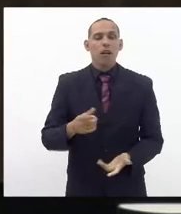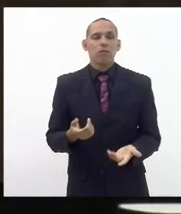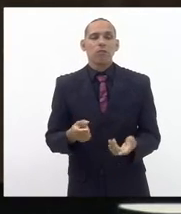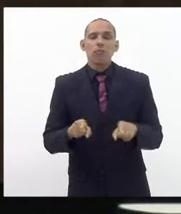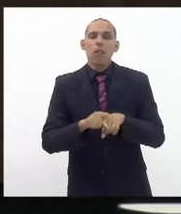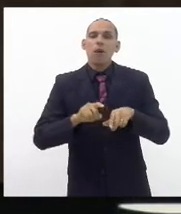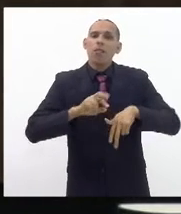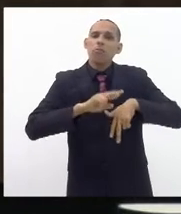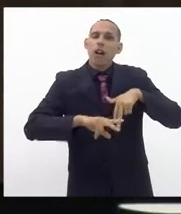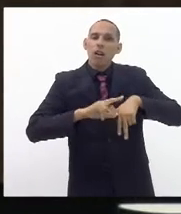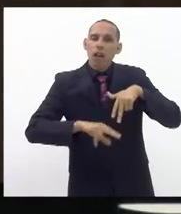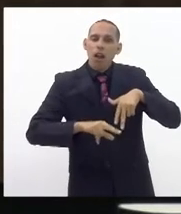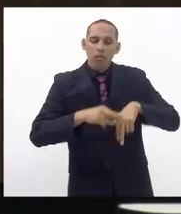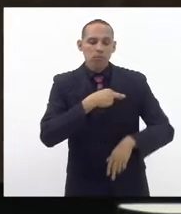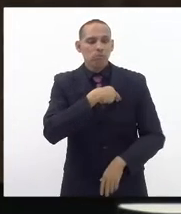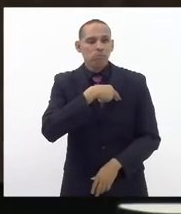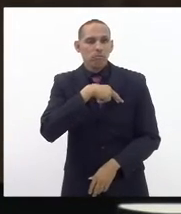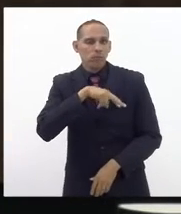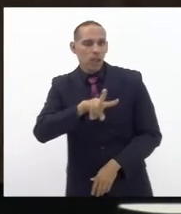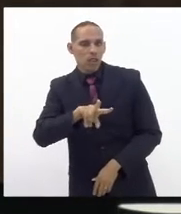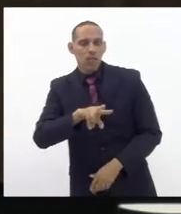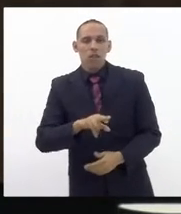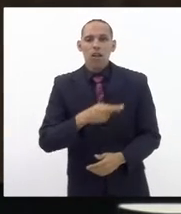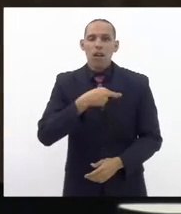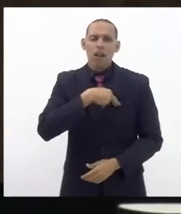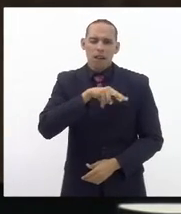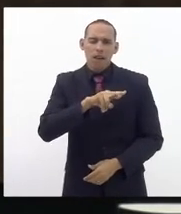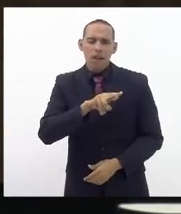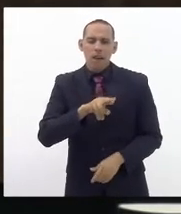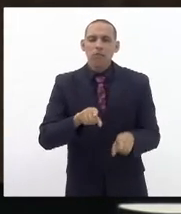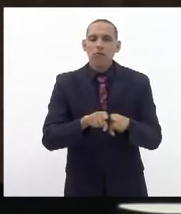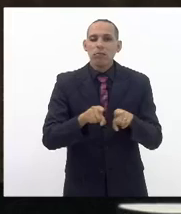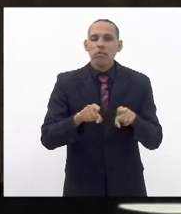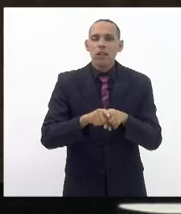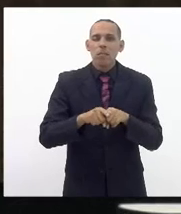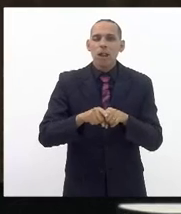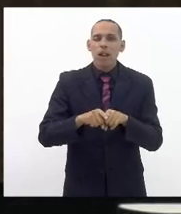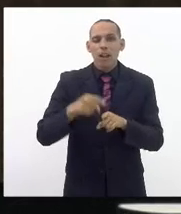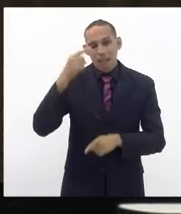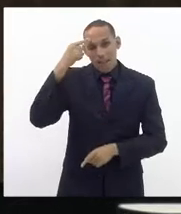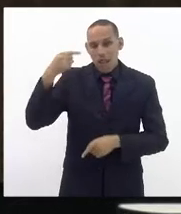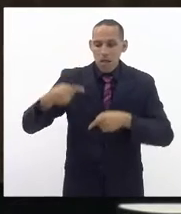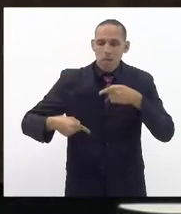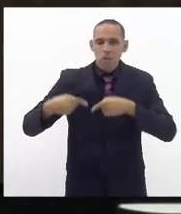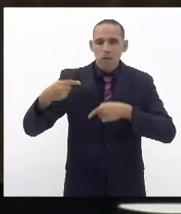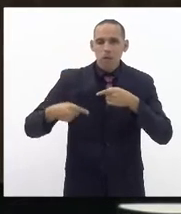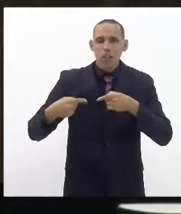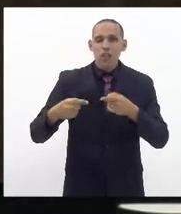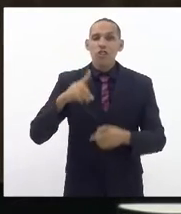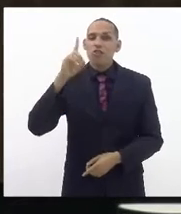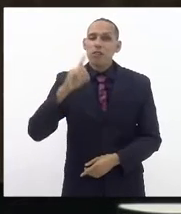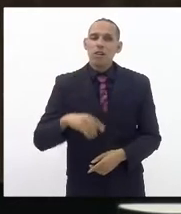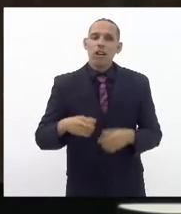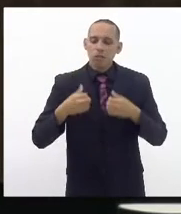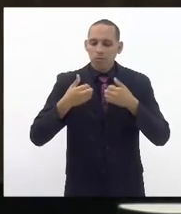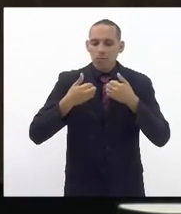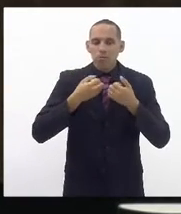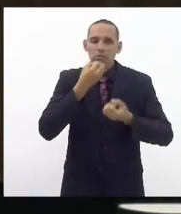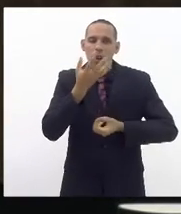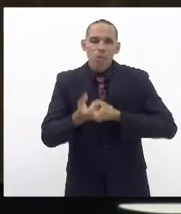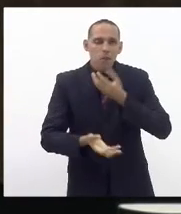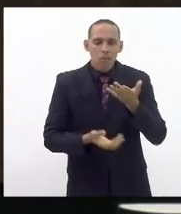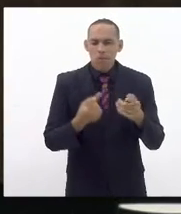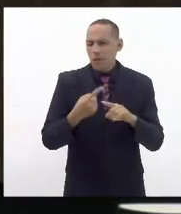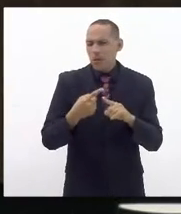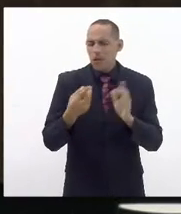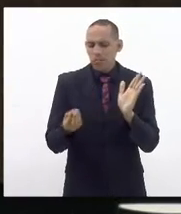sua religiosidade, sua convicção política e seu direito de expressão. Então, por quê,